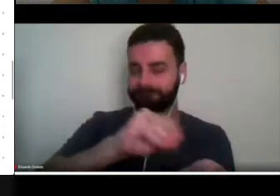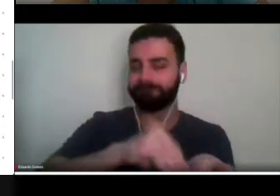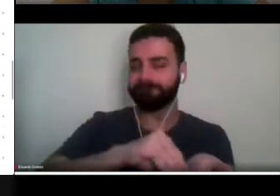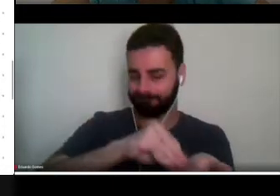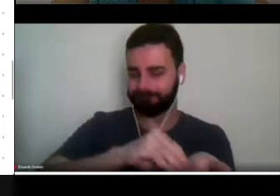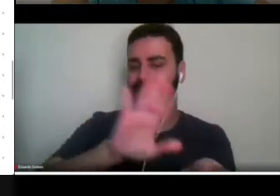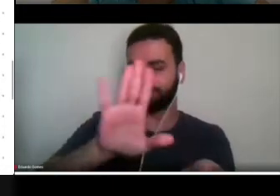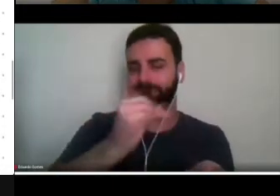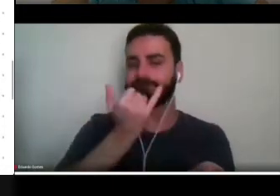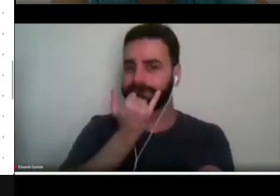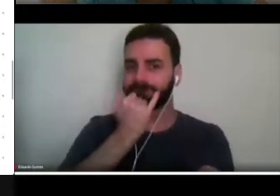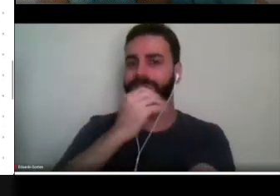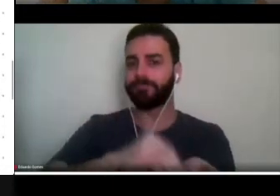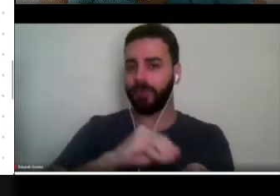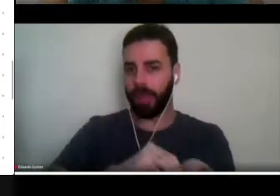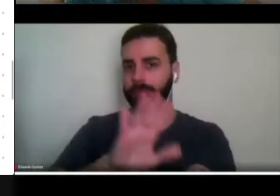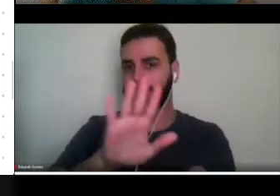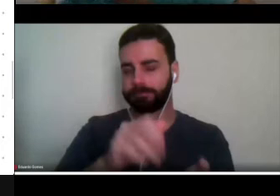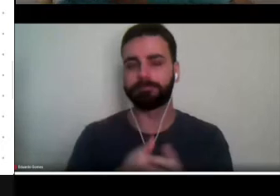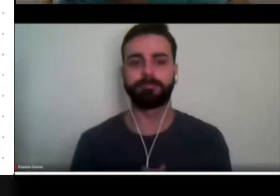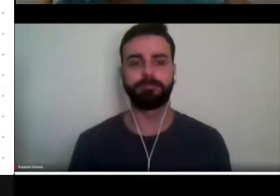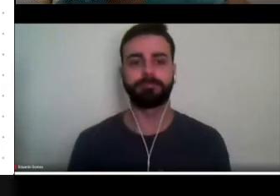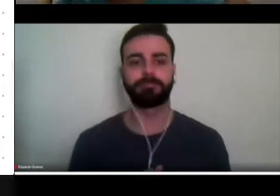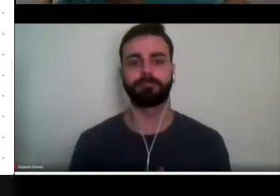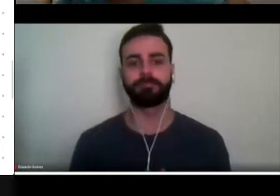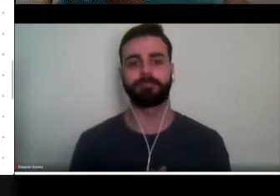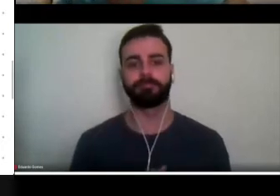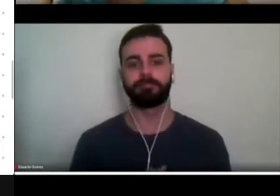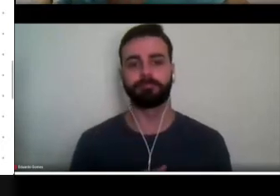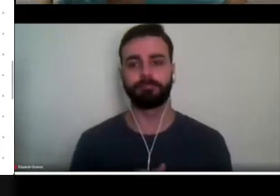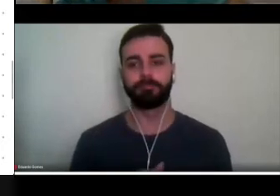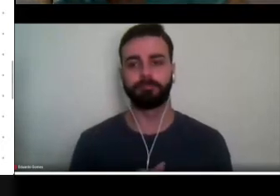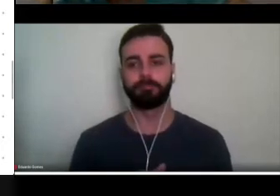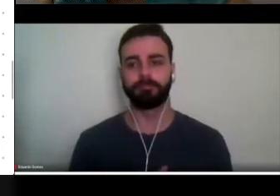É uma coisa que tava aqui, eu botei essa coisa horrorosa aqui.